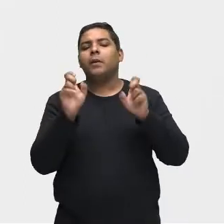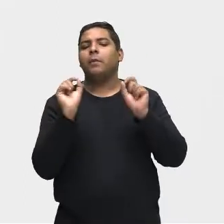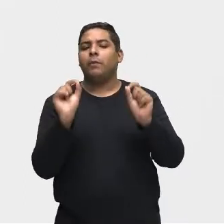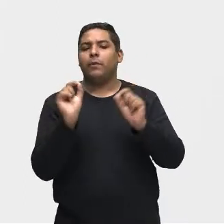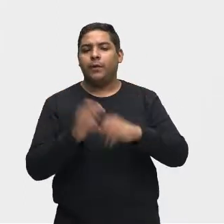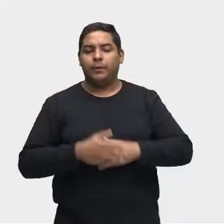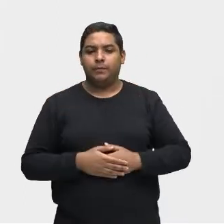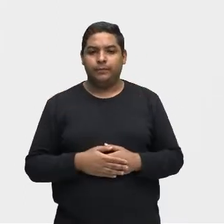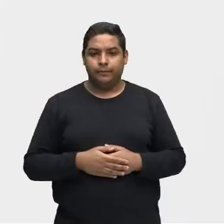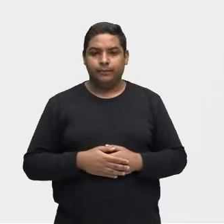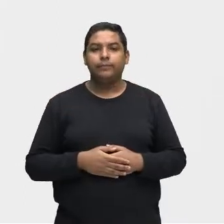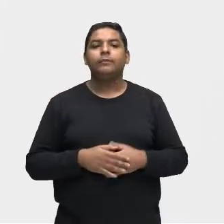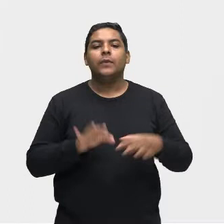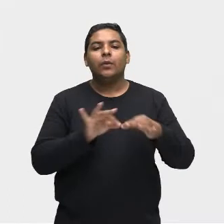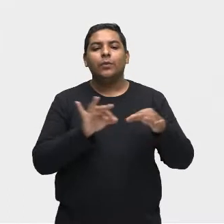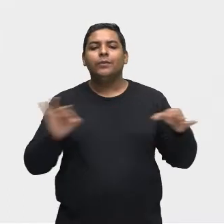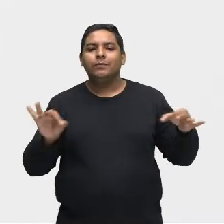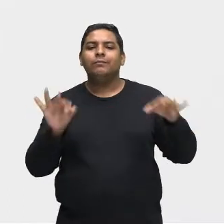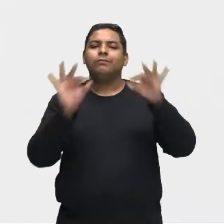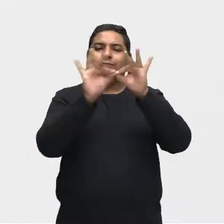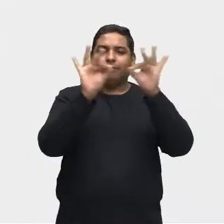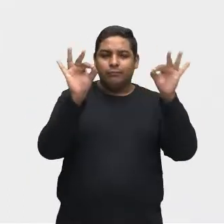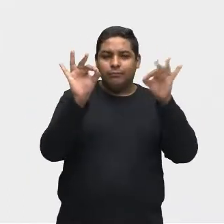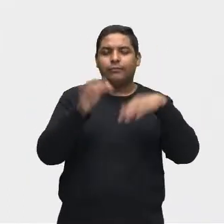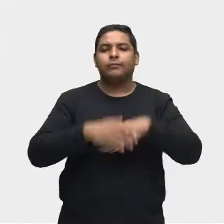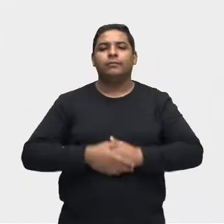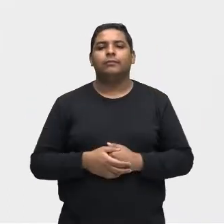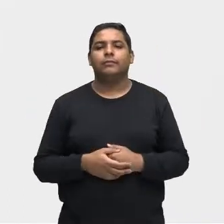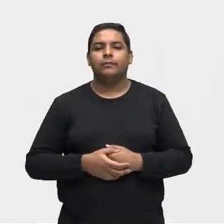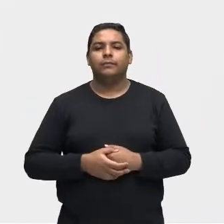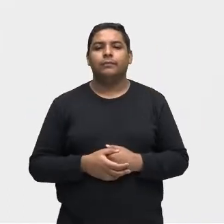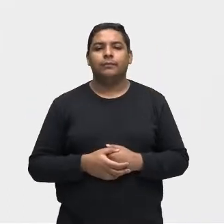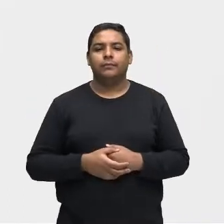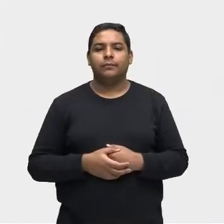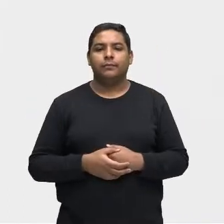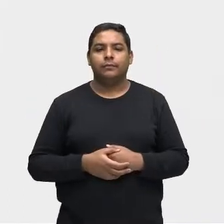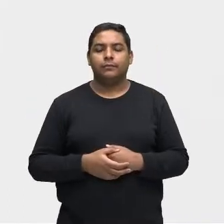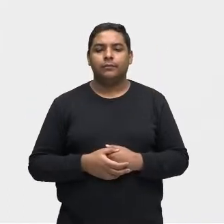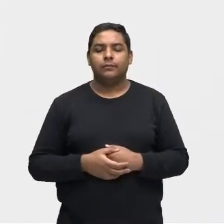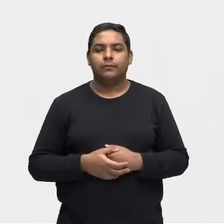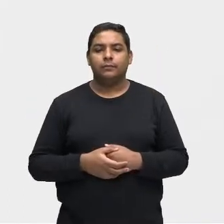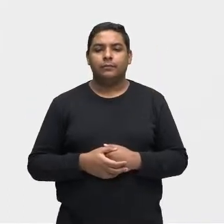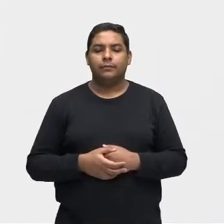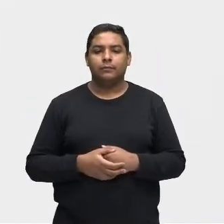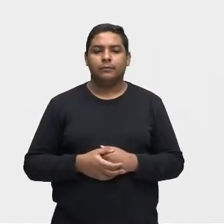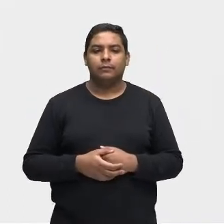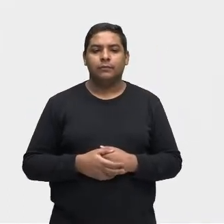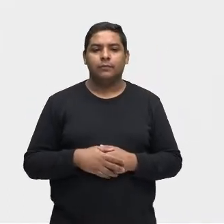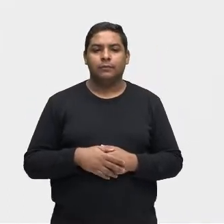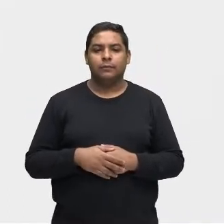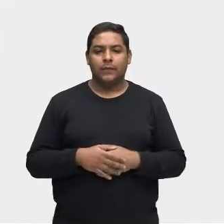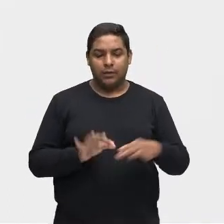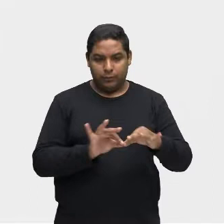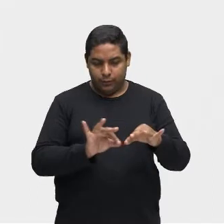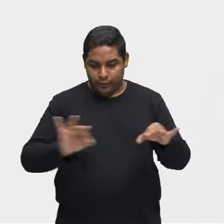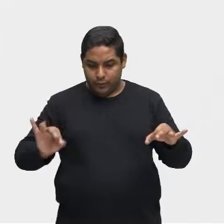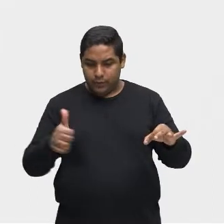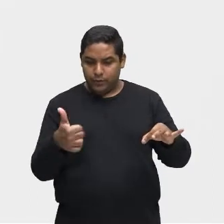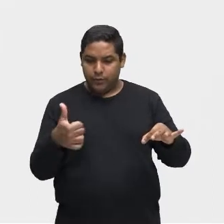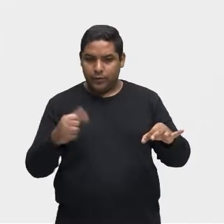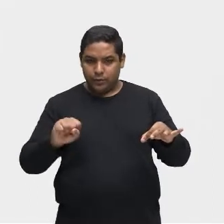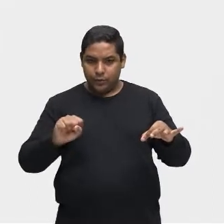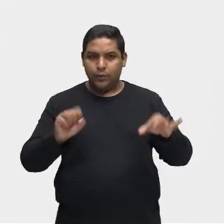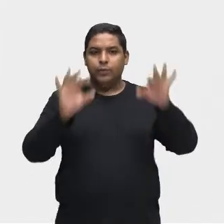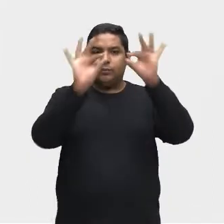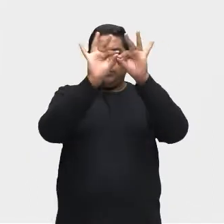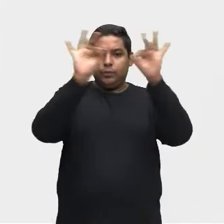O tamanho. Então, observe que este que está aqui embaixo mede 18 centímetros e o que está em